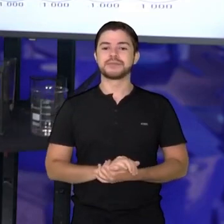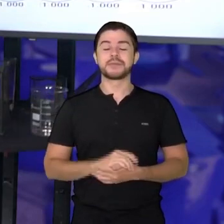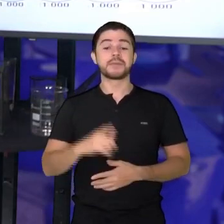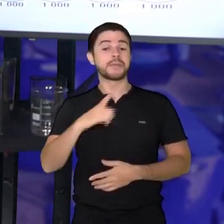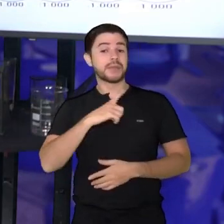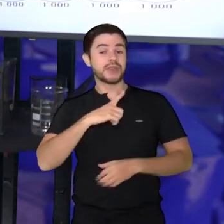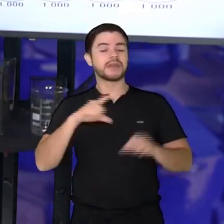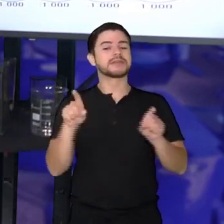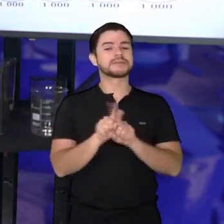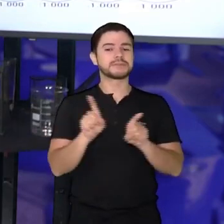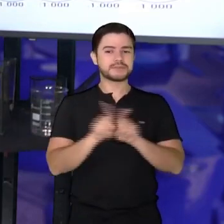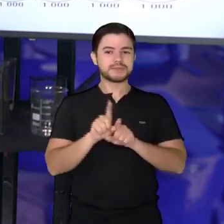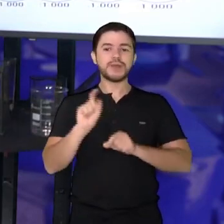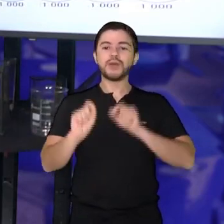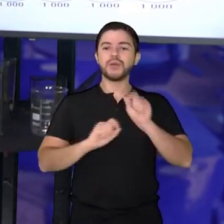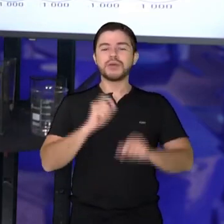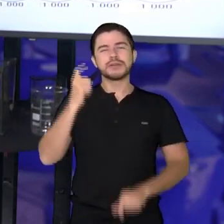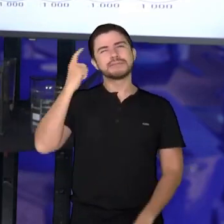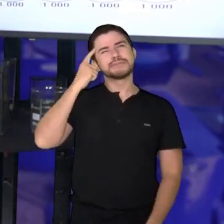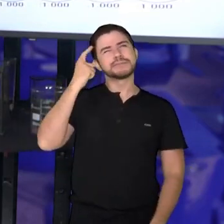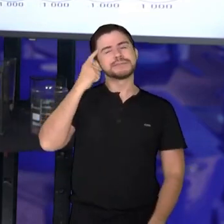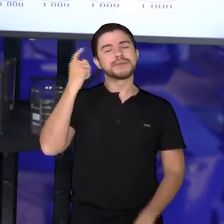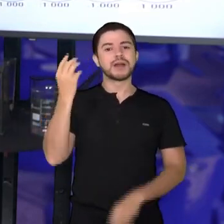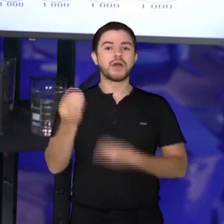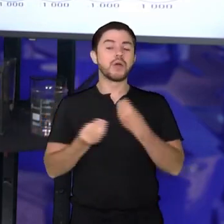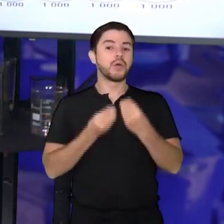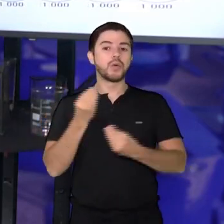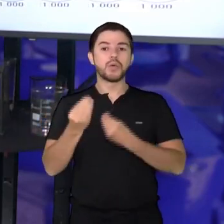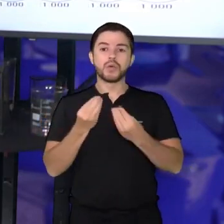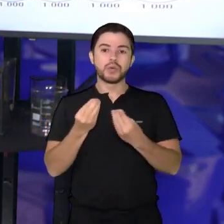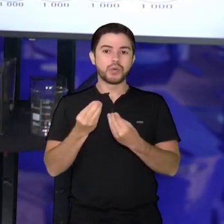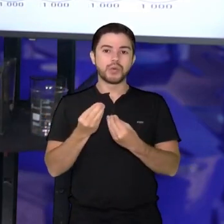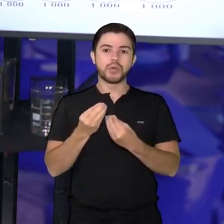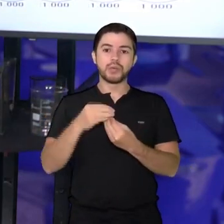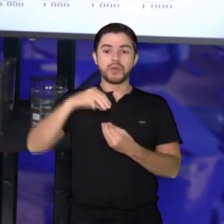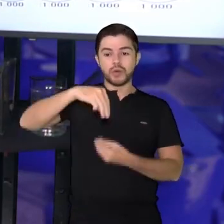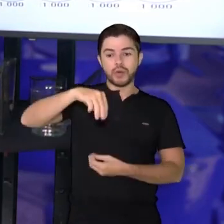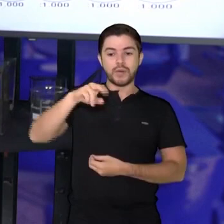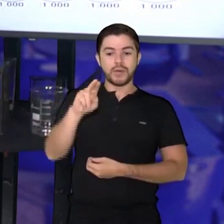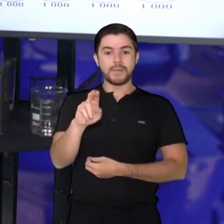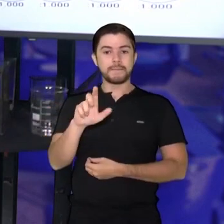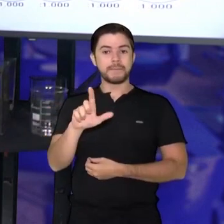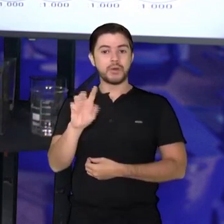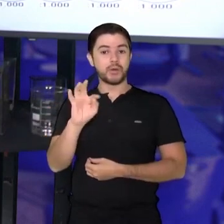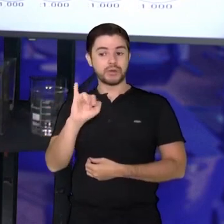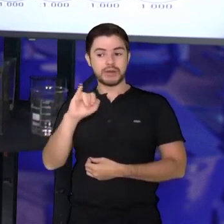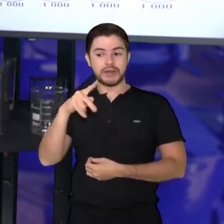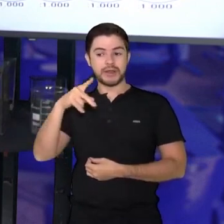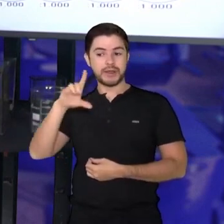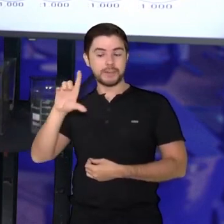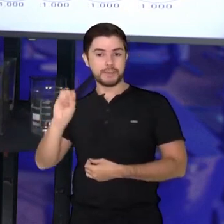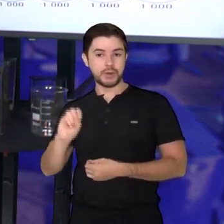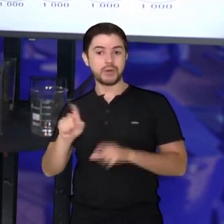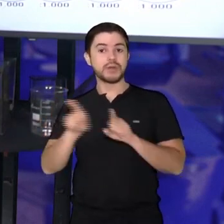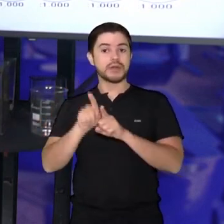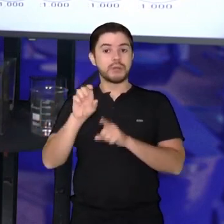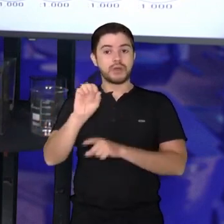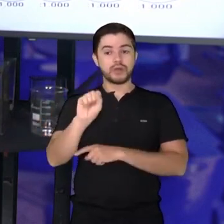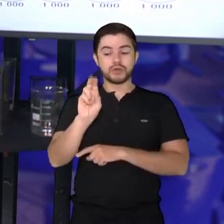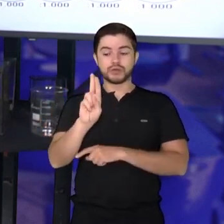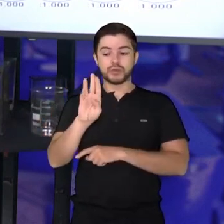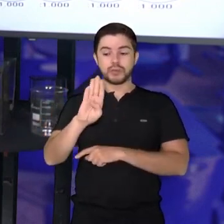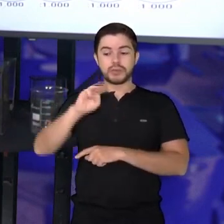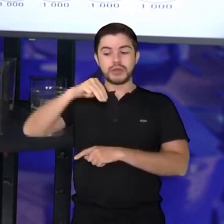Temos aqui uma ideia do que é o múltiplo e o submúltiplo, tá? Utilizamos o metro cúbico